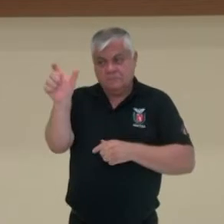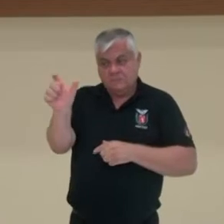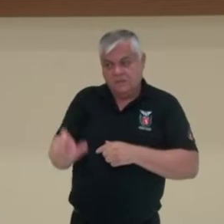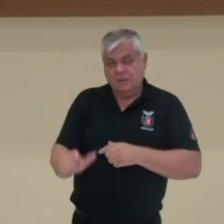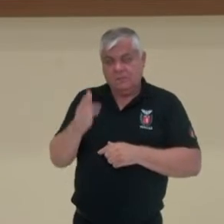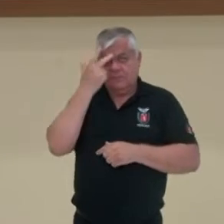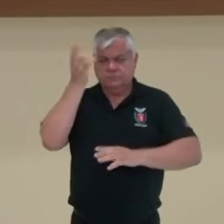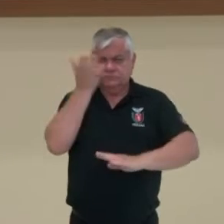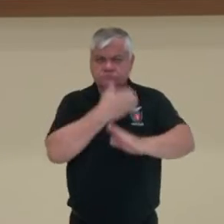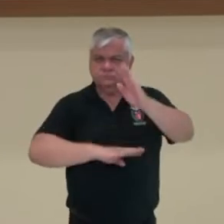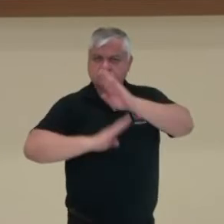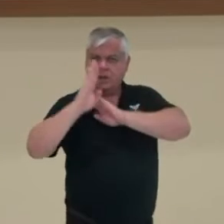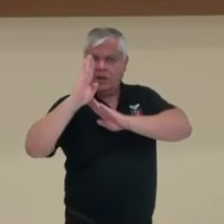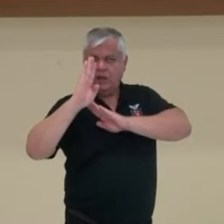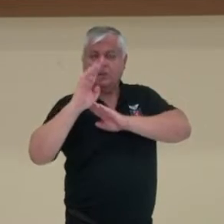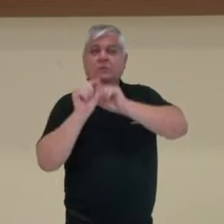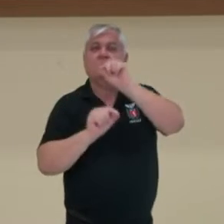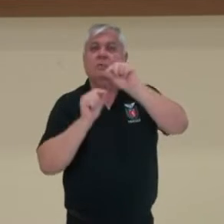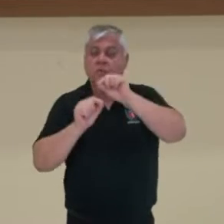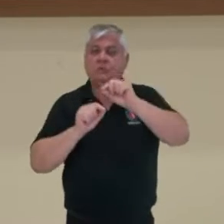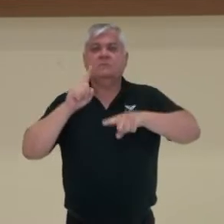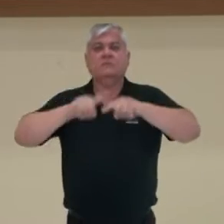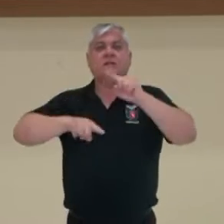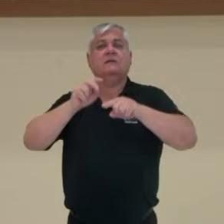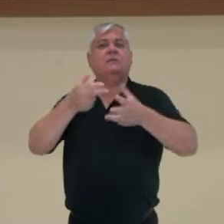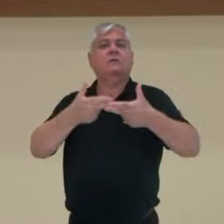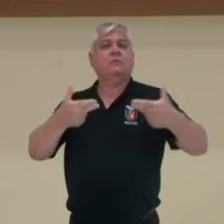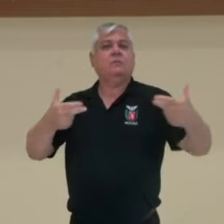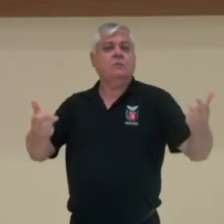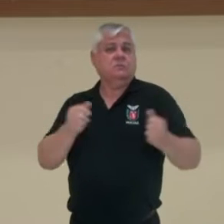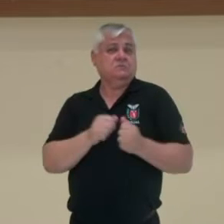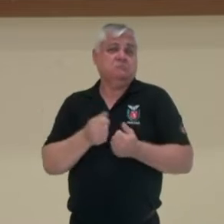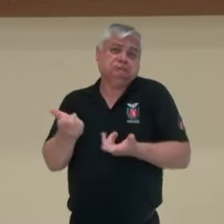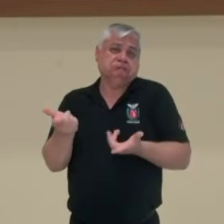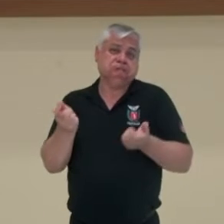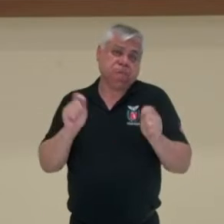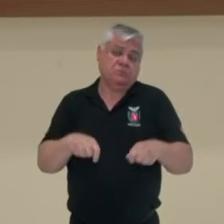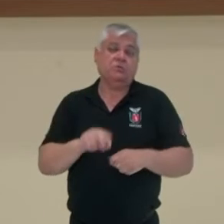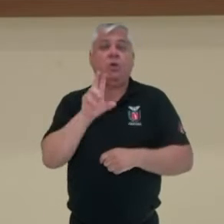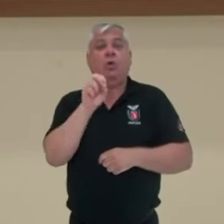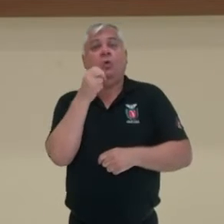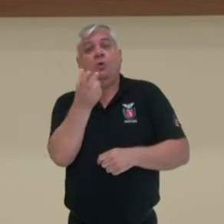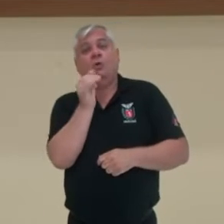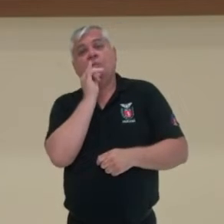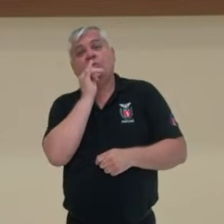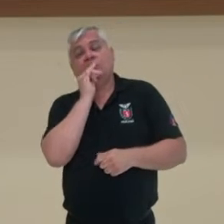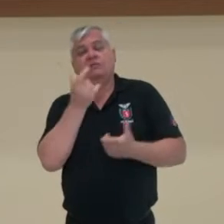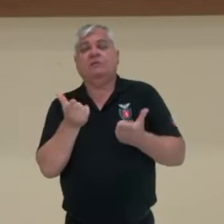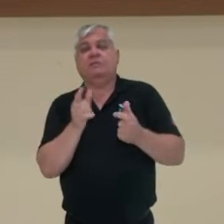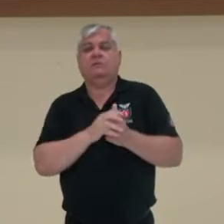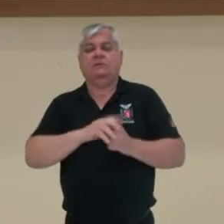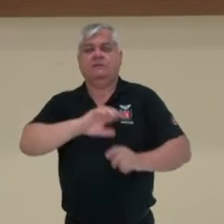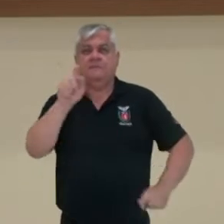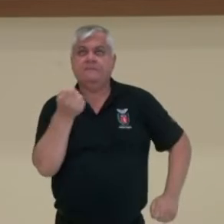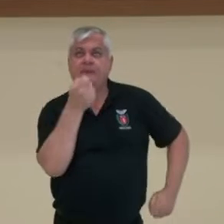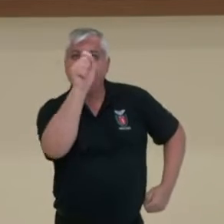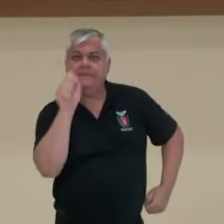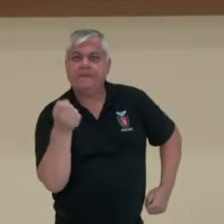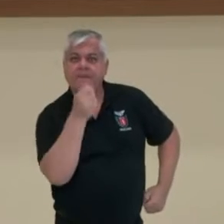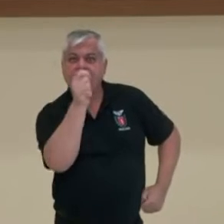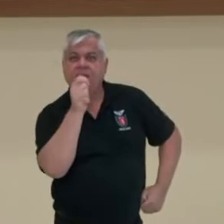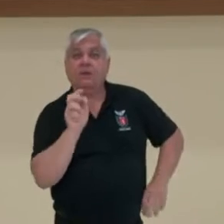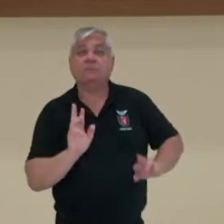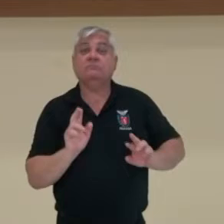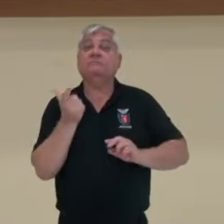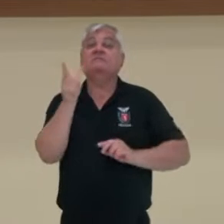karatê pense em alguma luta que utilize algum instrumento, por exemplo, mediador. Ou quem faça uma luta, quem faça esgrima, por exemplo, pense em uma